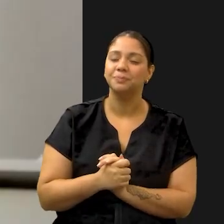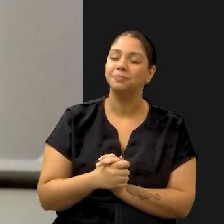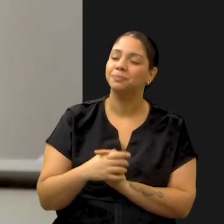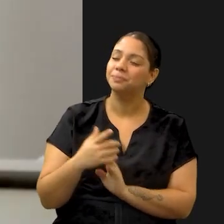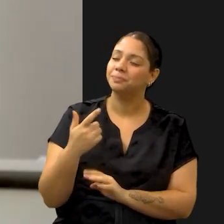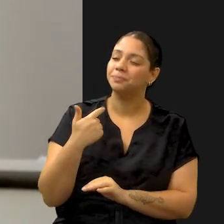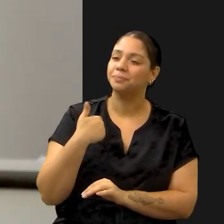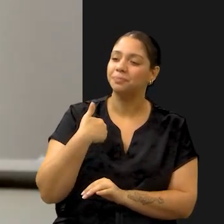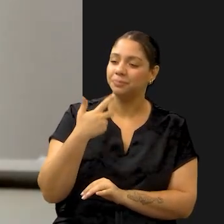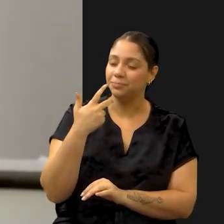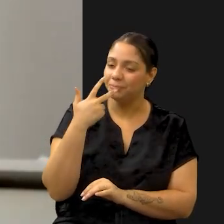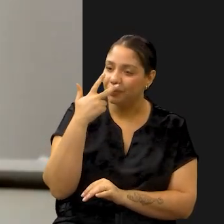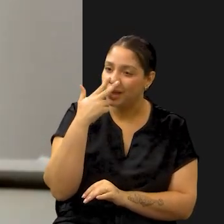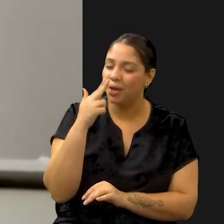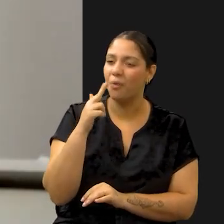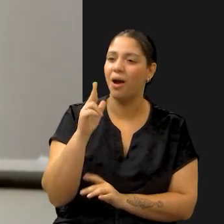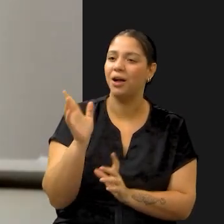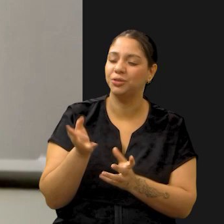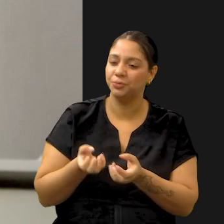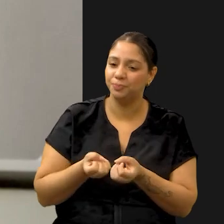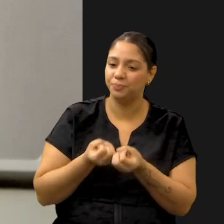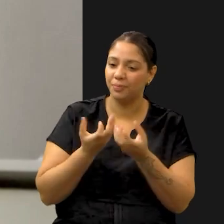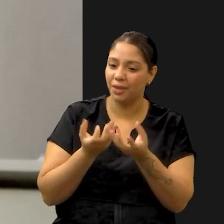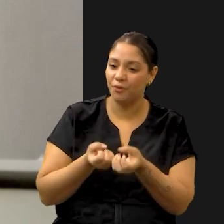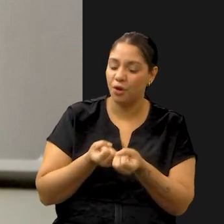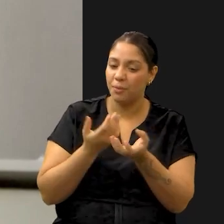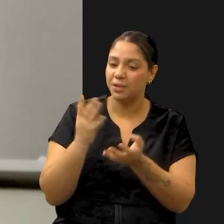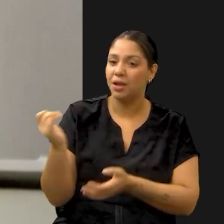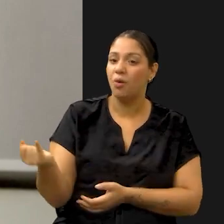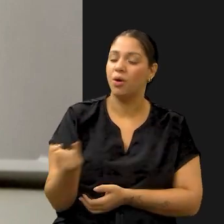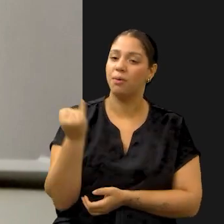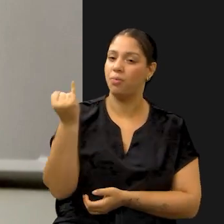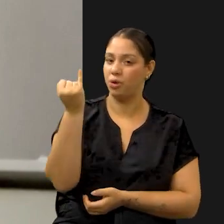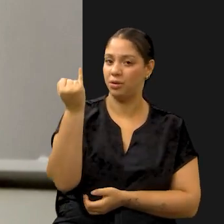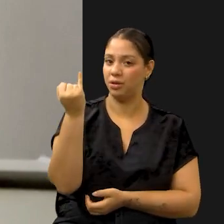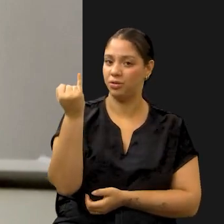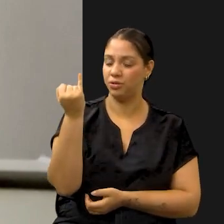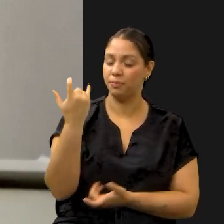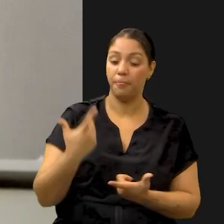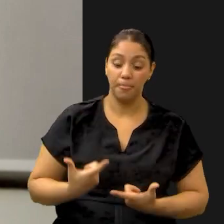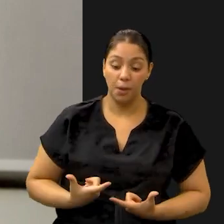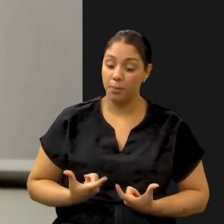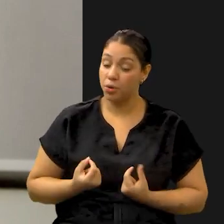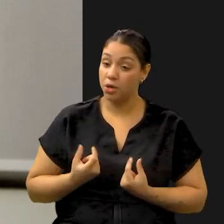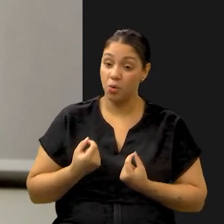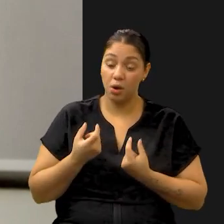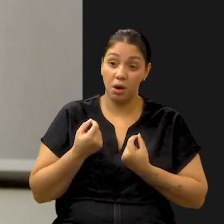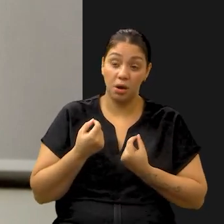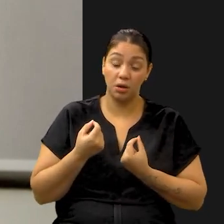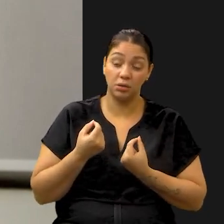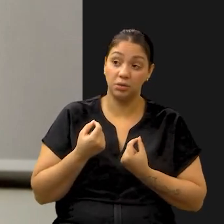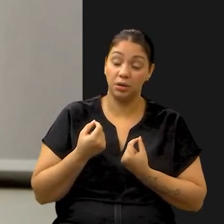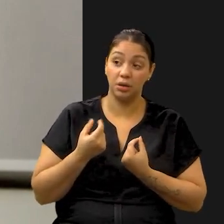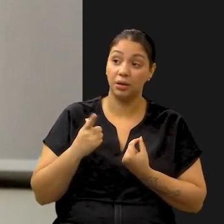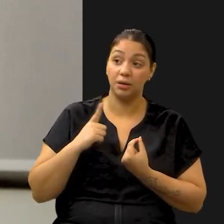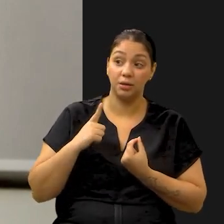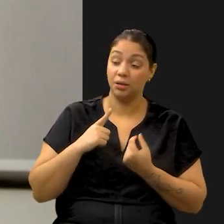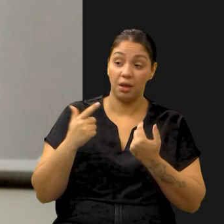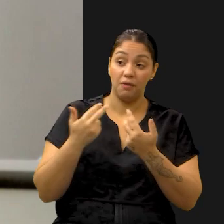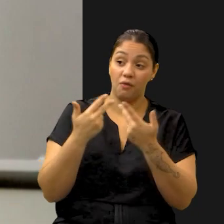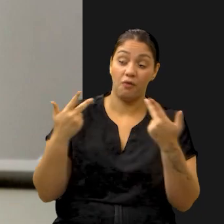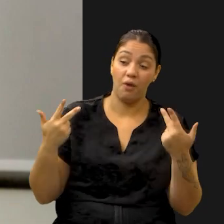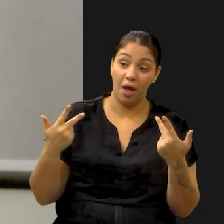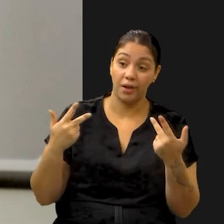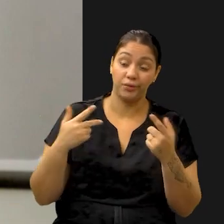Eu acho que a informação é algo muito importante. O câncer como um todo, ele é uma doença que